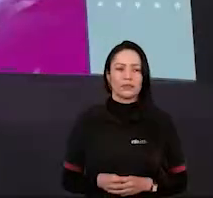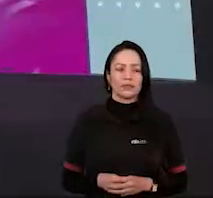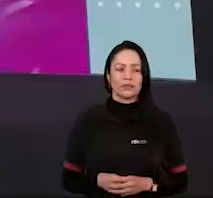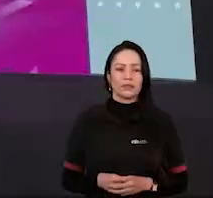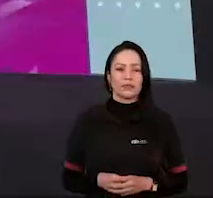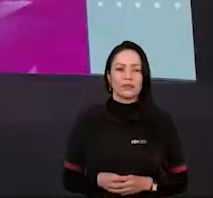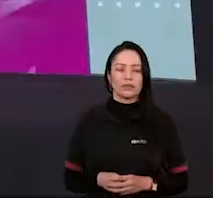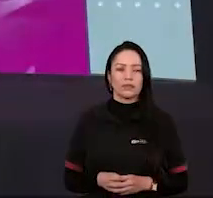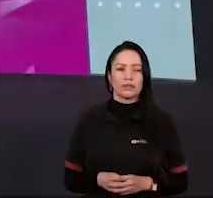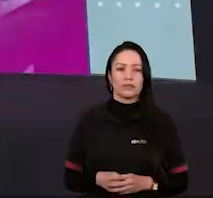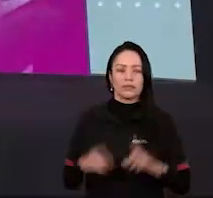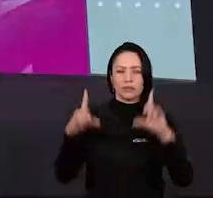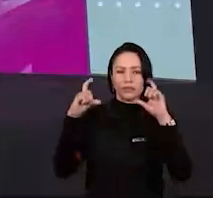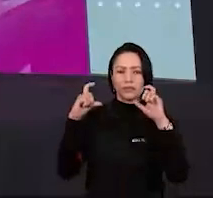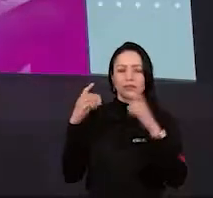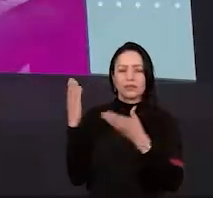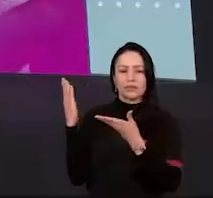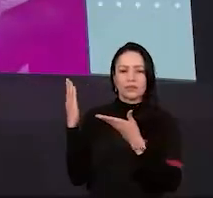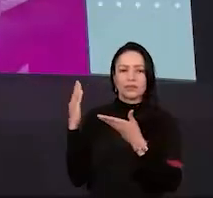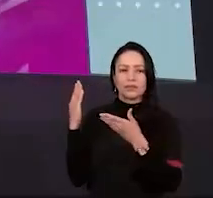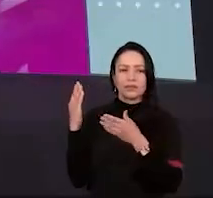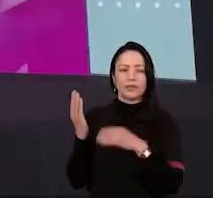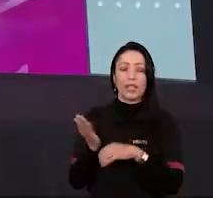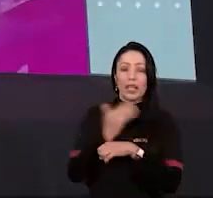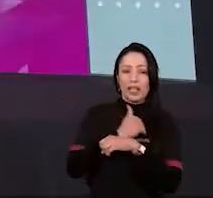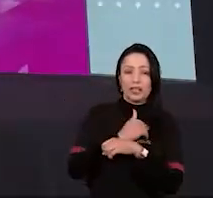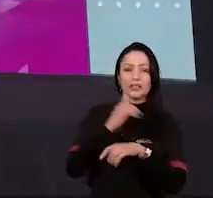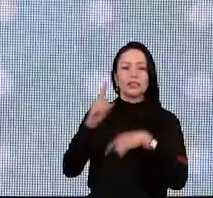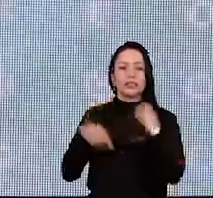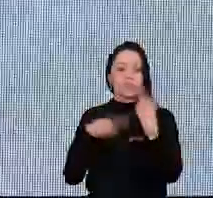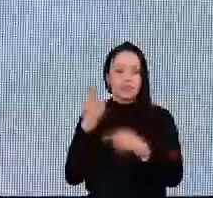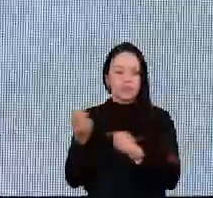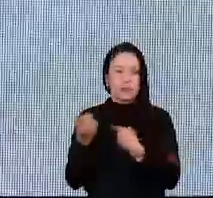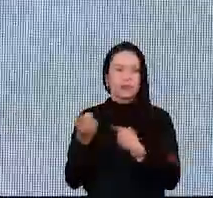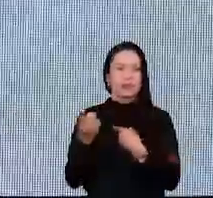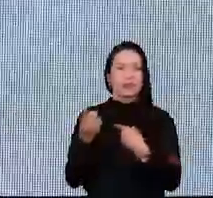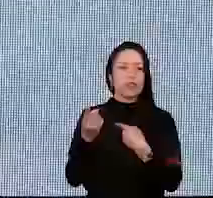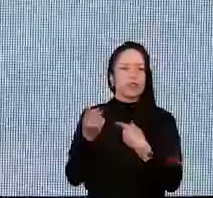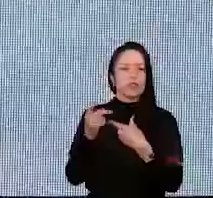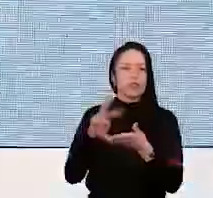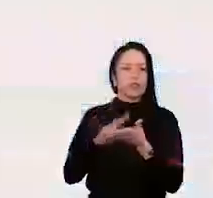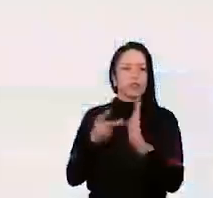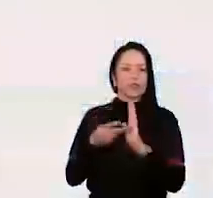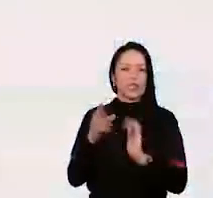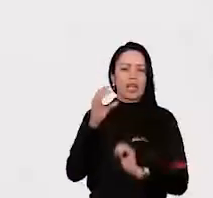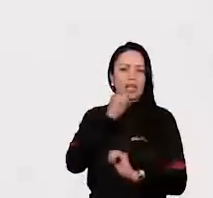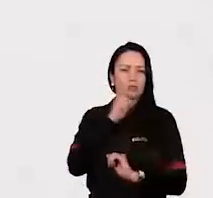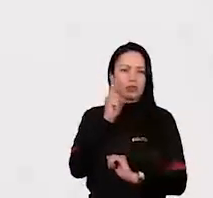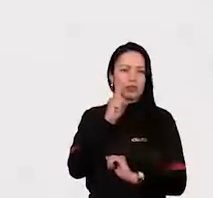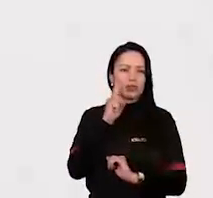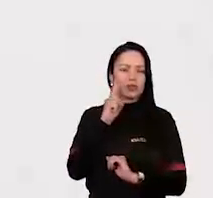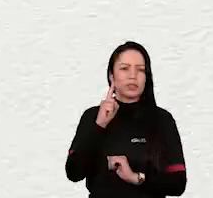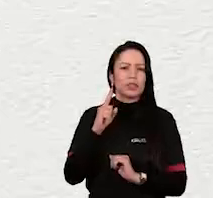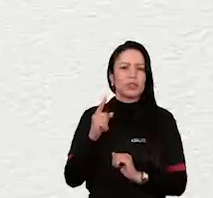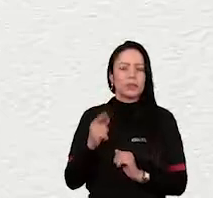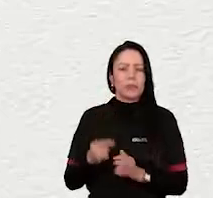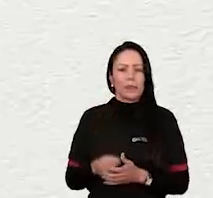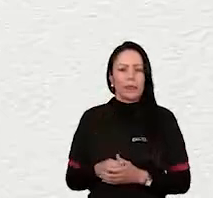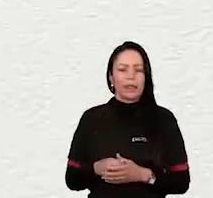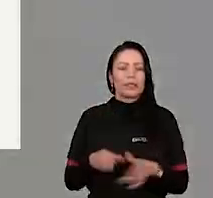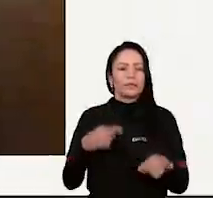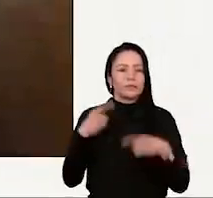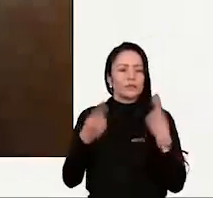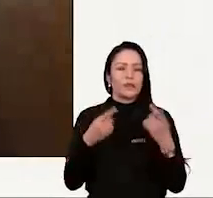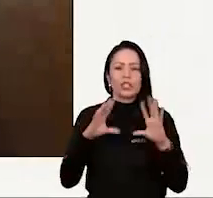E aqui algumas imagens, né, de antes e depois. Depois não significa logo depois do procedimento de otoendoscopia, é